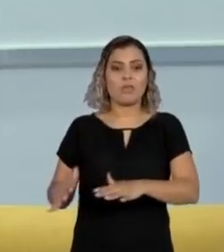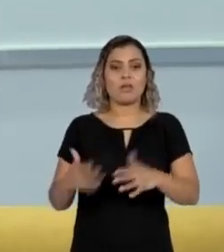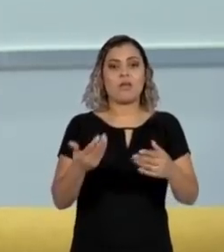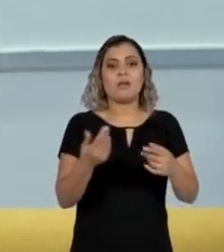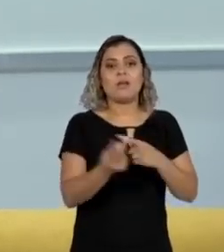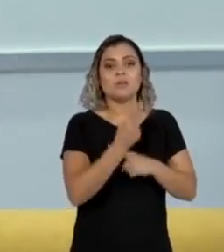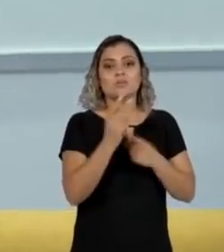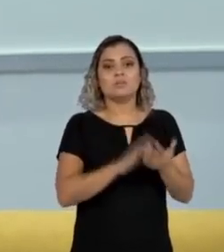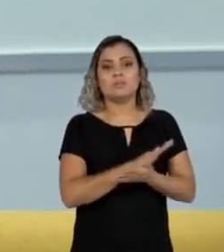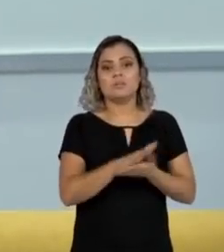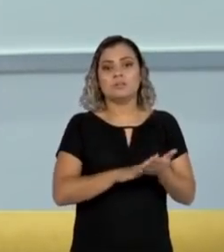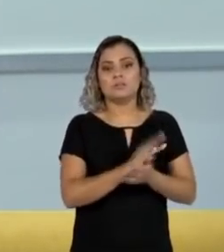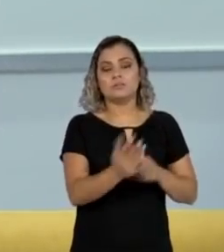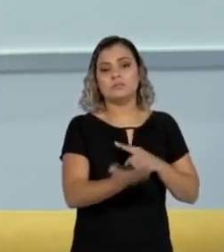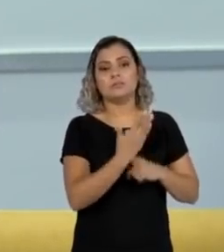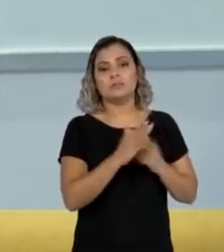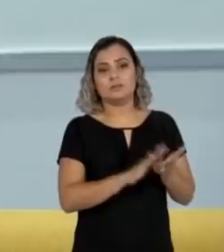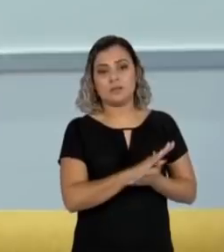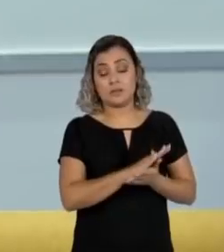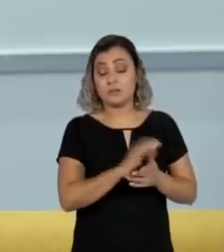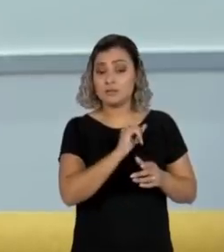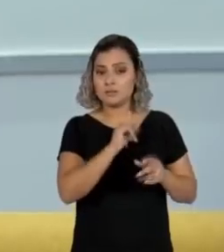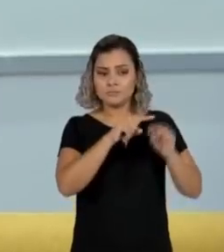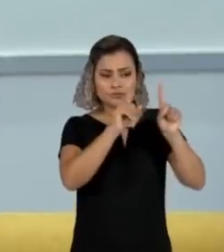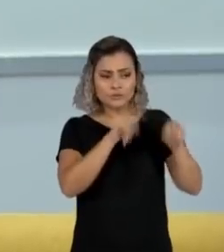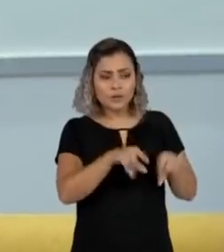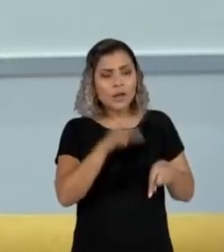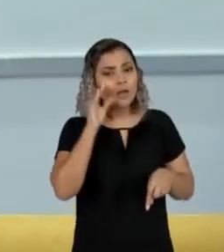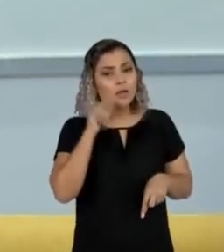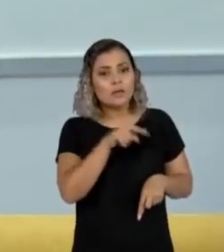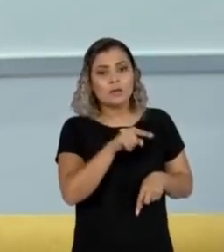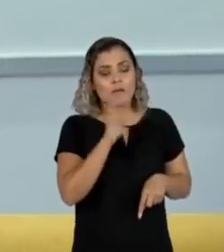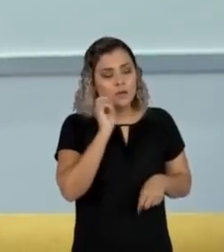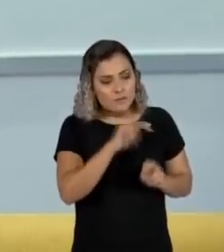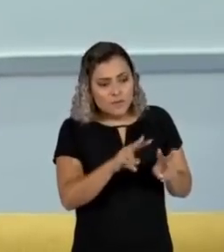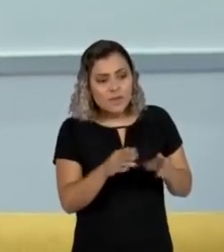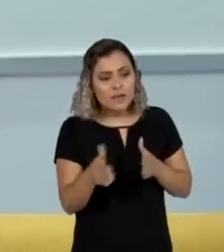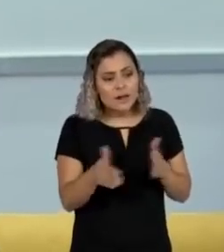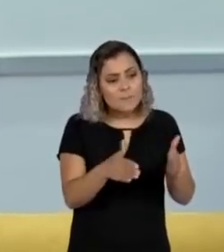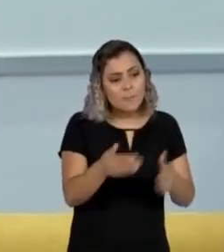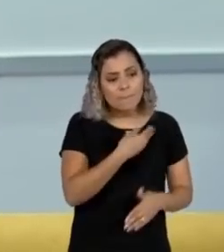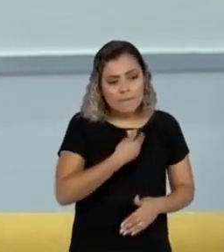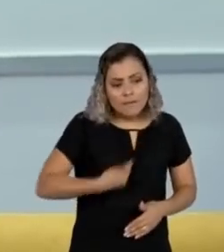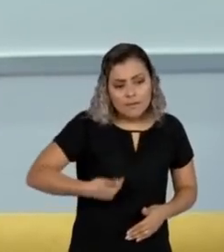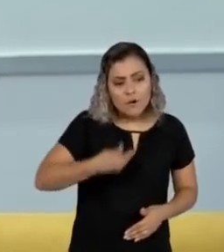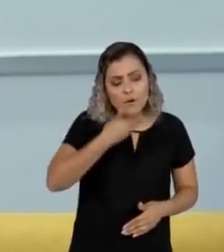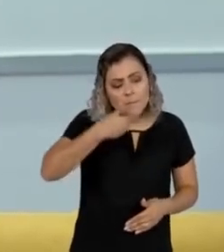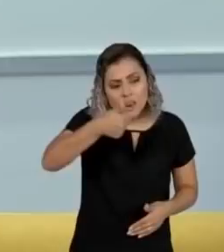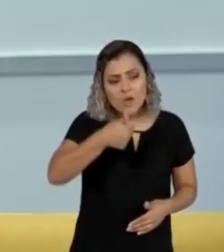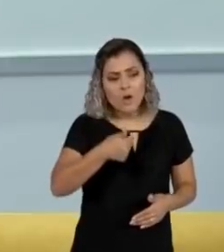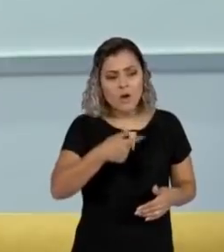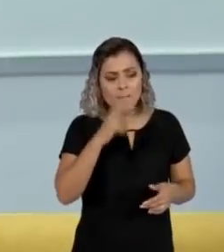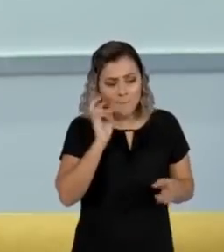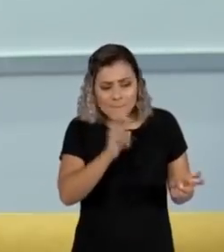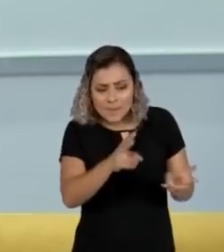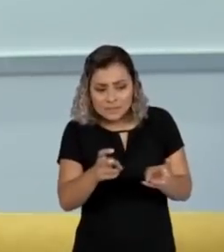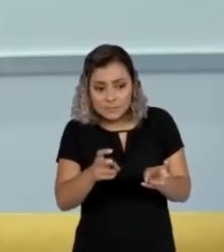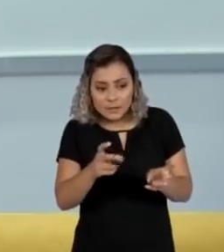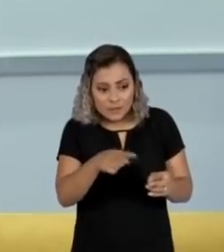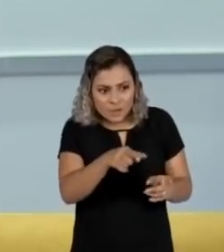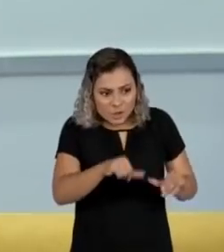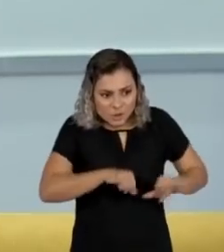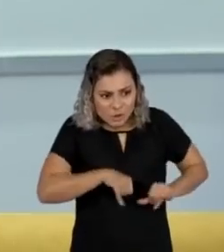acho que o funcionário, quando a gente pensa no ambiente corporativo, talvez um primeiro caminho seja ele perceber o sofrimento dele a tempo,